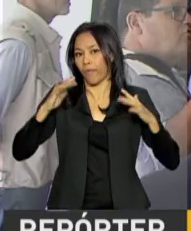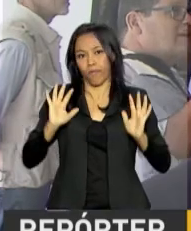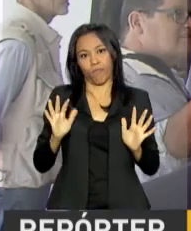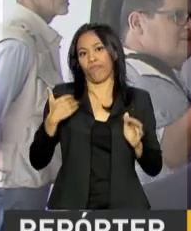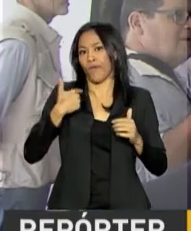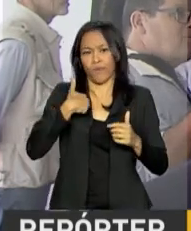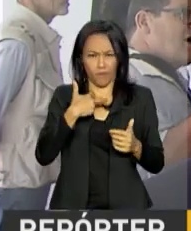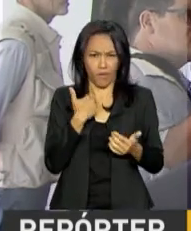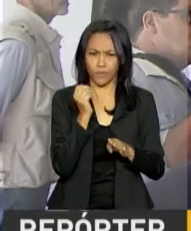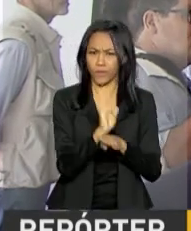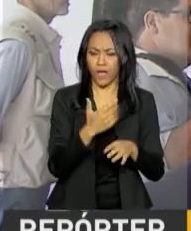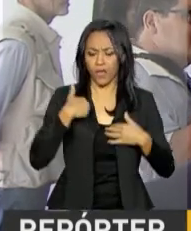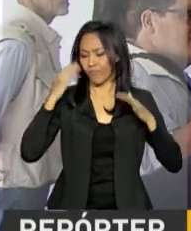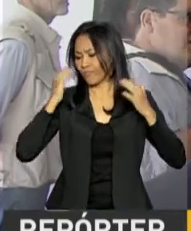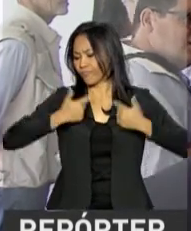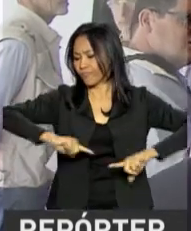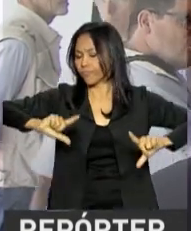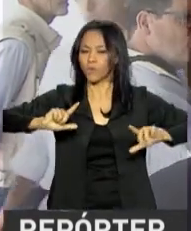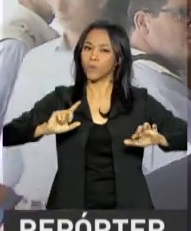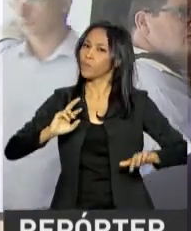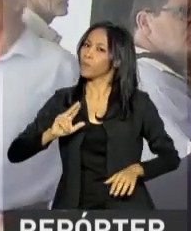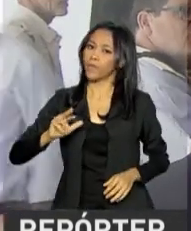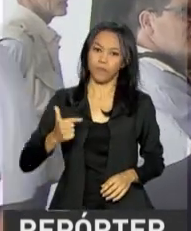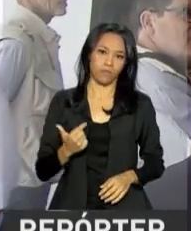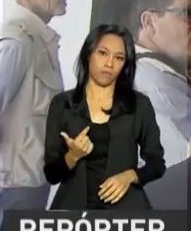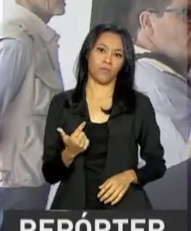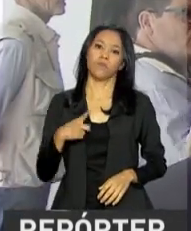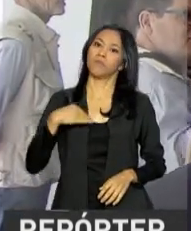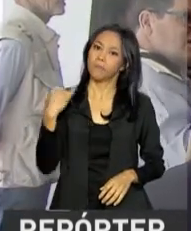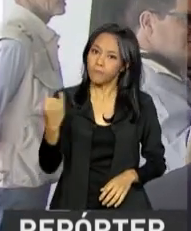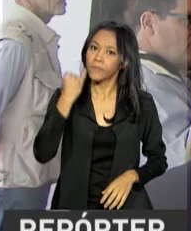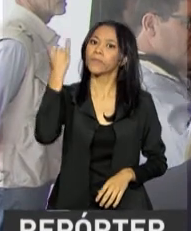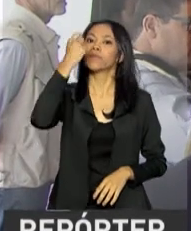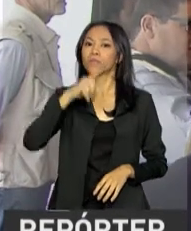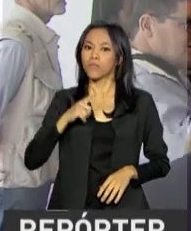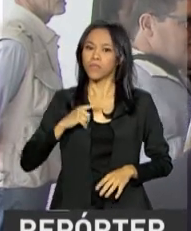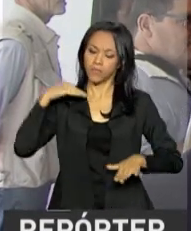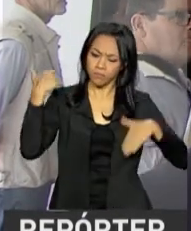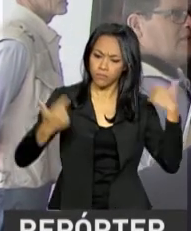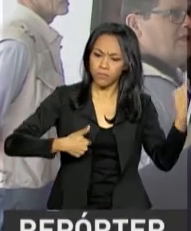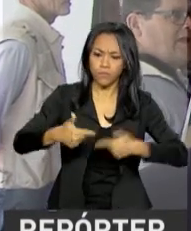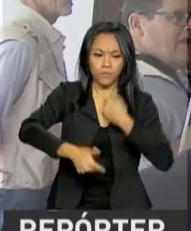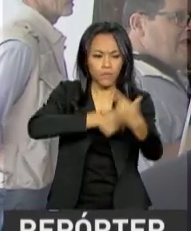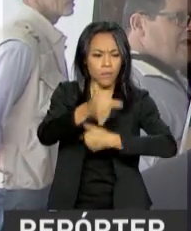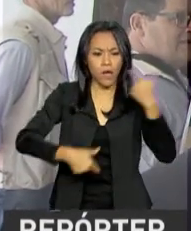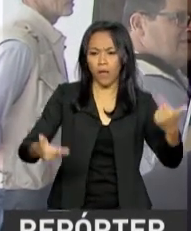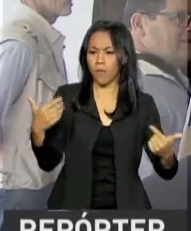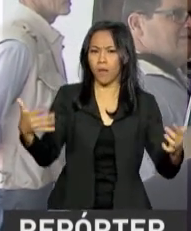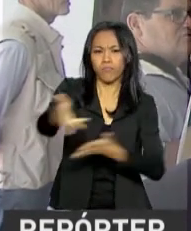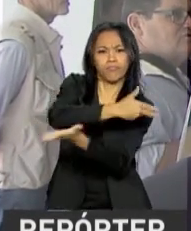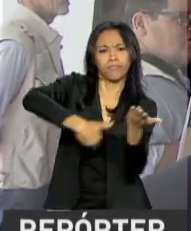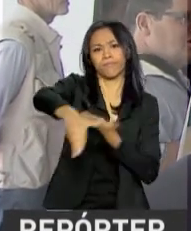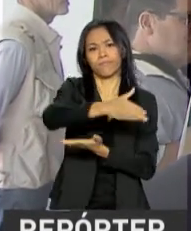colaborar aqui e me impotente na verdade não é isso é muito importante que haja o envolvimento da sociedade para que a gente possa é de um modo